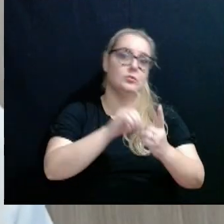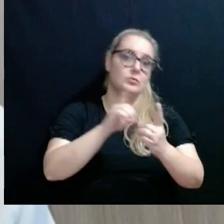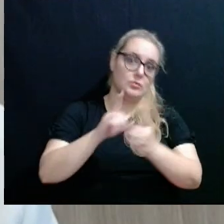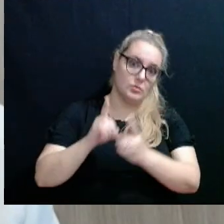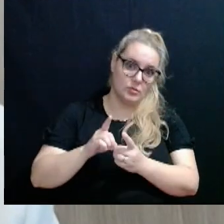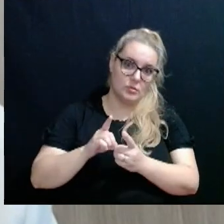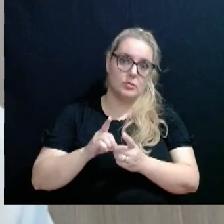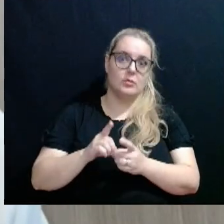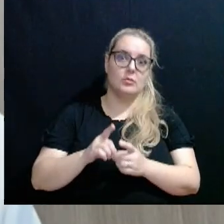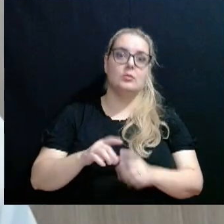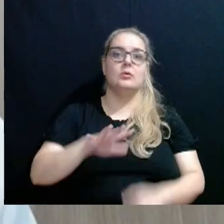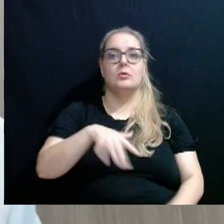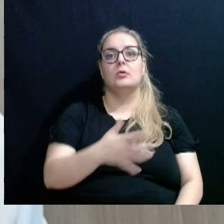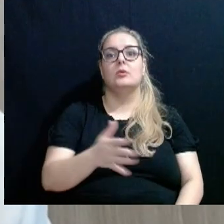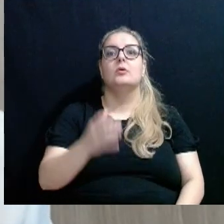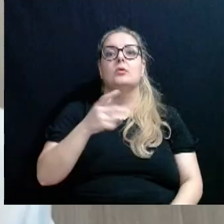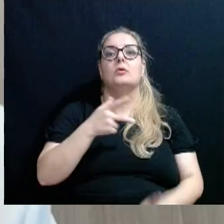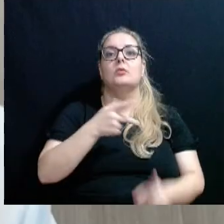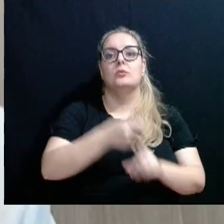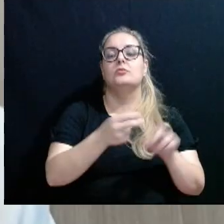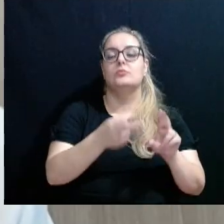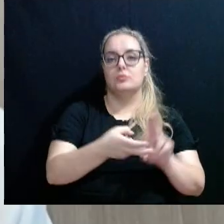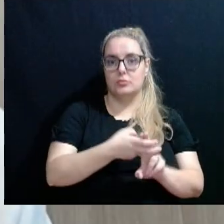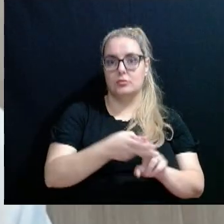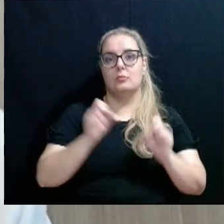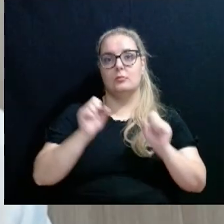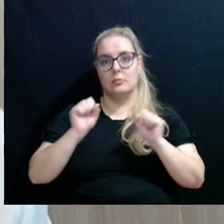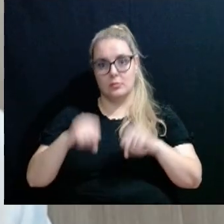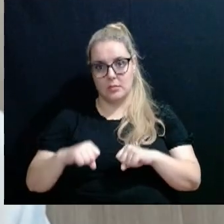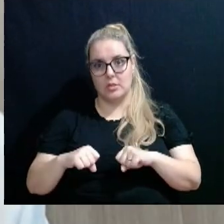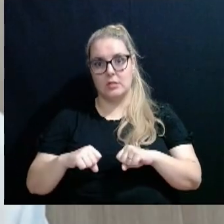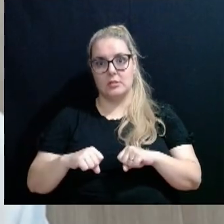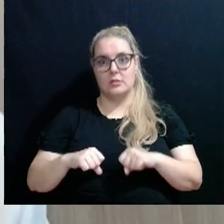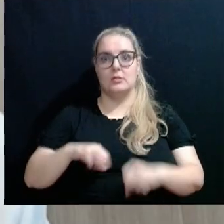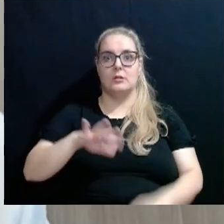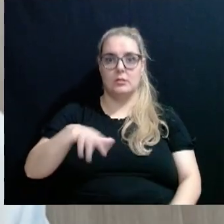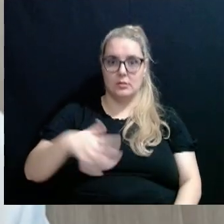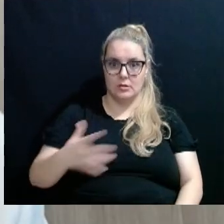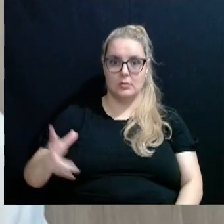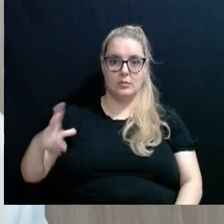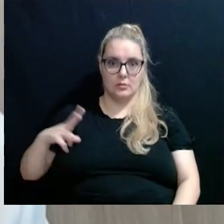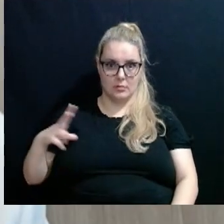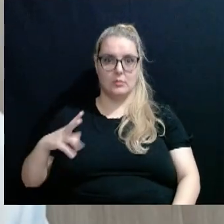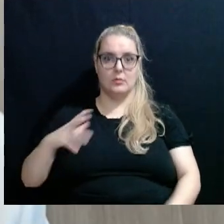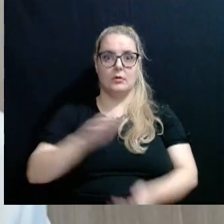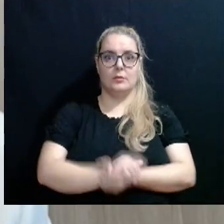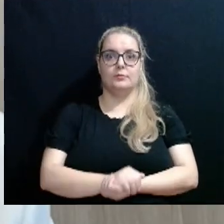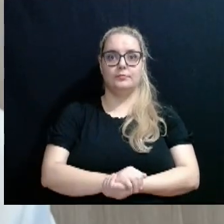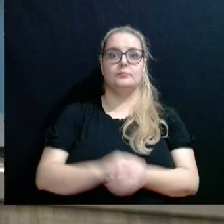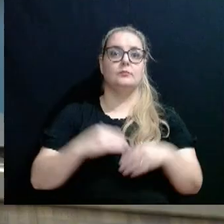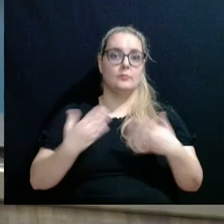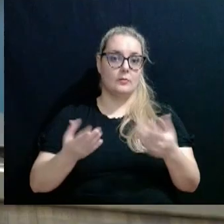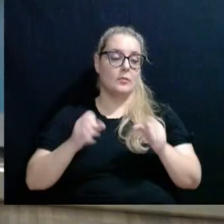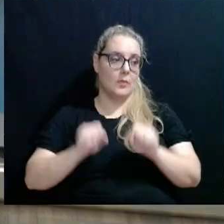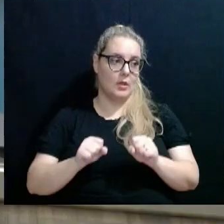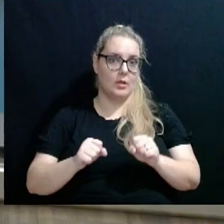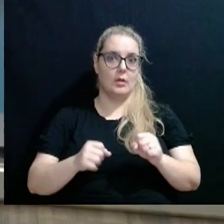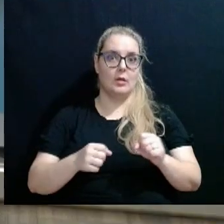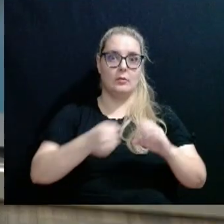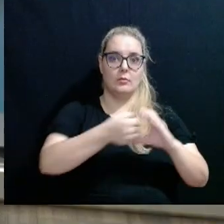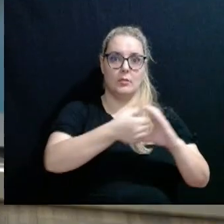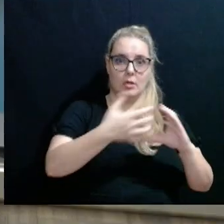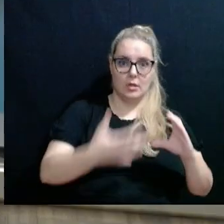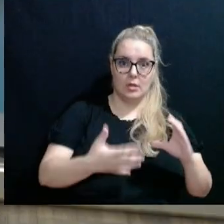estar contemplada no calendário vacinal do SUS, mas sim no calendário da rede privada. Então, a gente